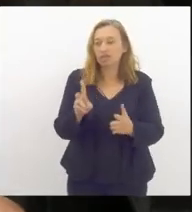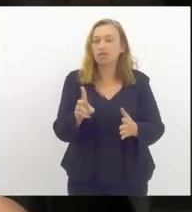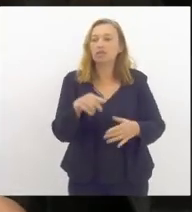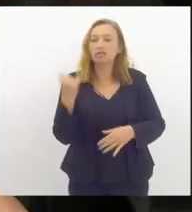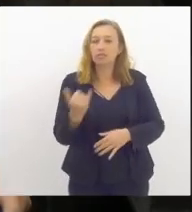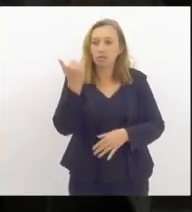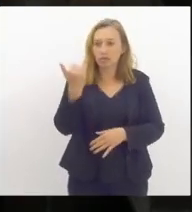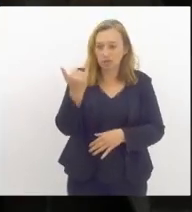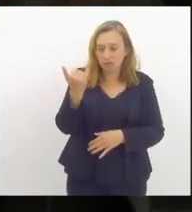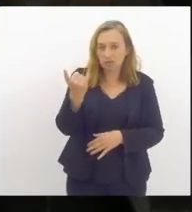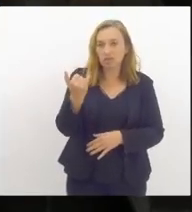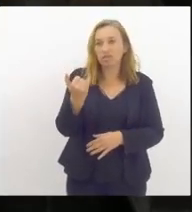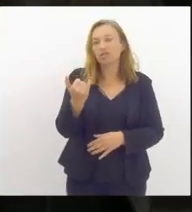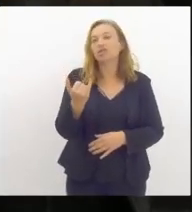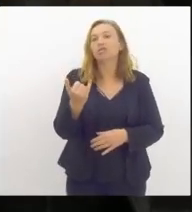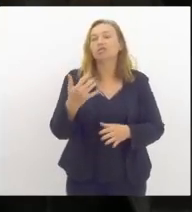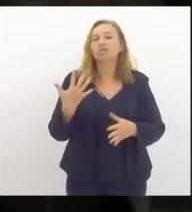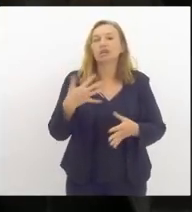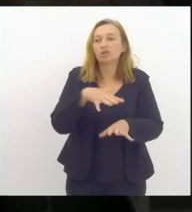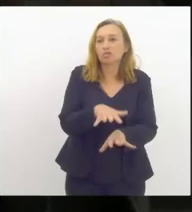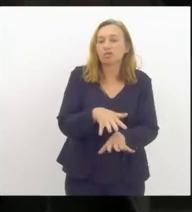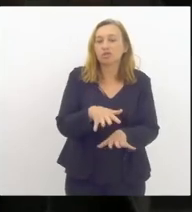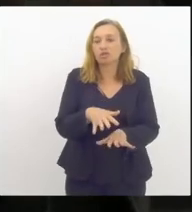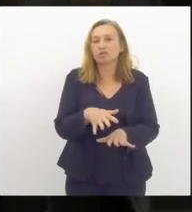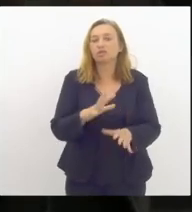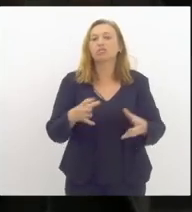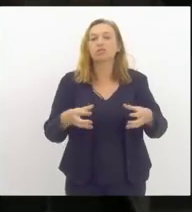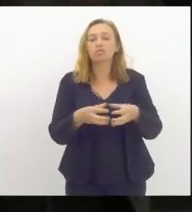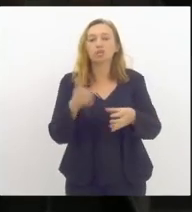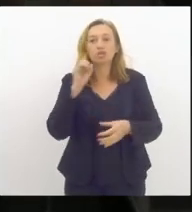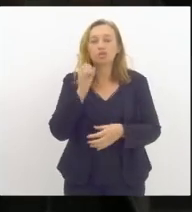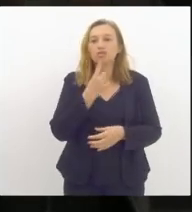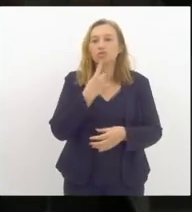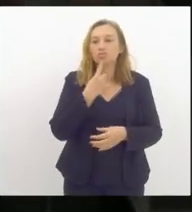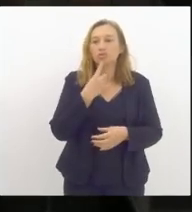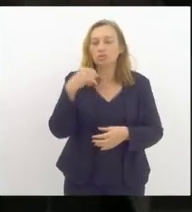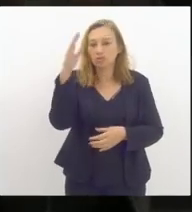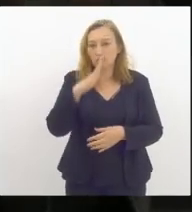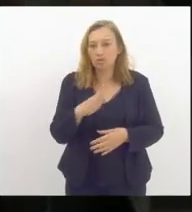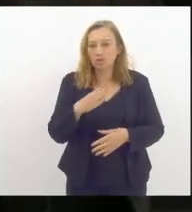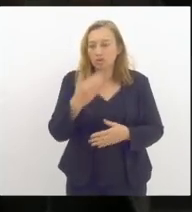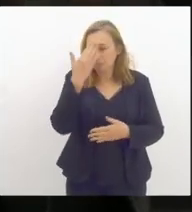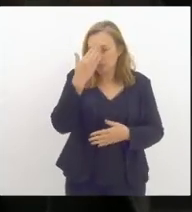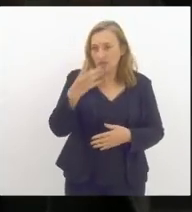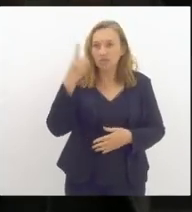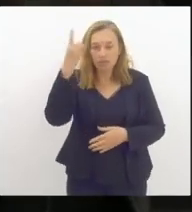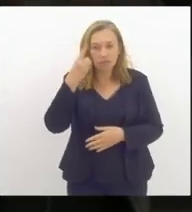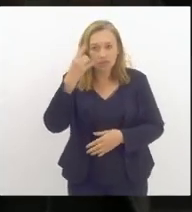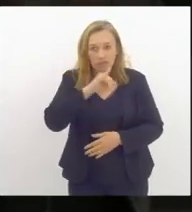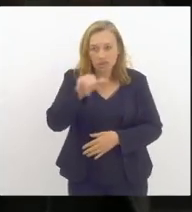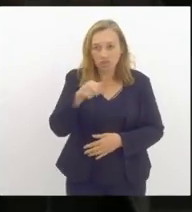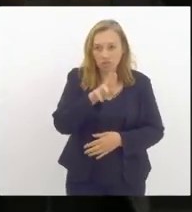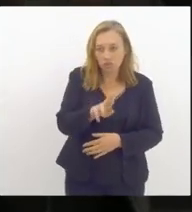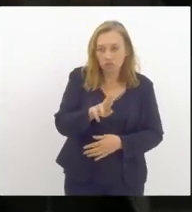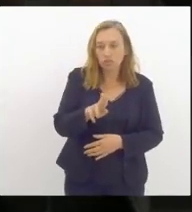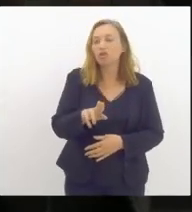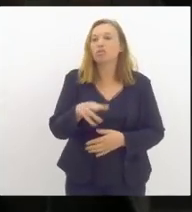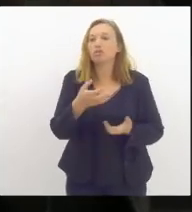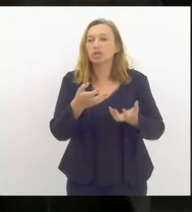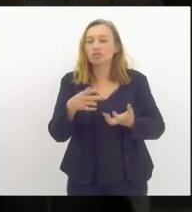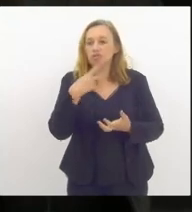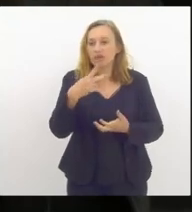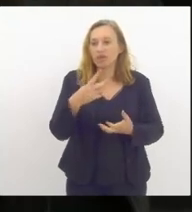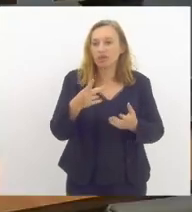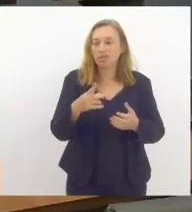tem papel importante do ponto de vista da inclusão da comunidade surda na sociedade brasileira muito obrigado tia Ju ela manifestação queria fazer na